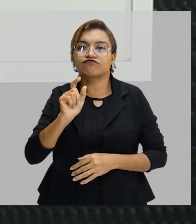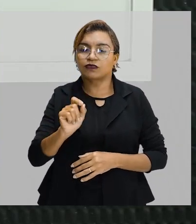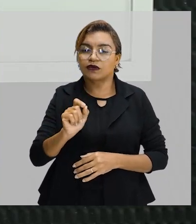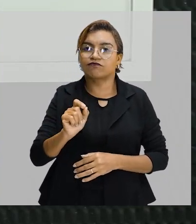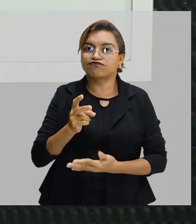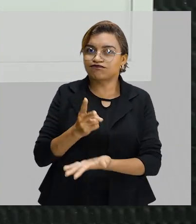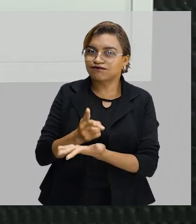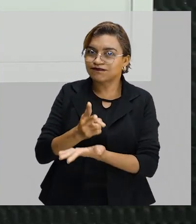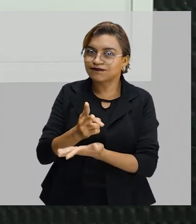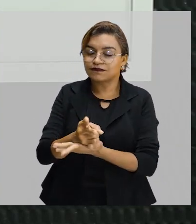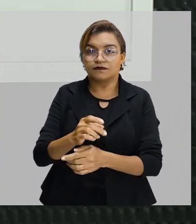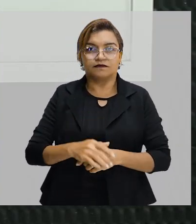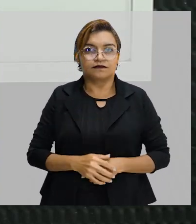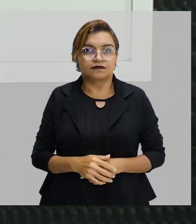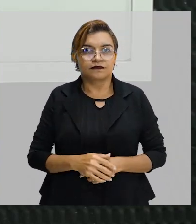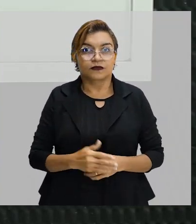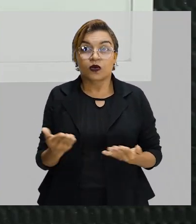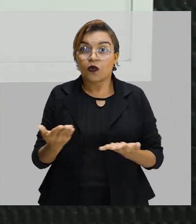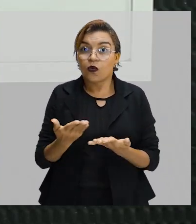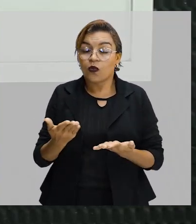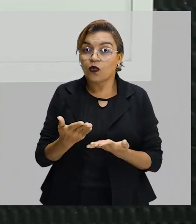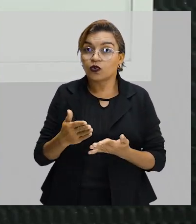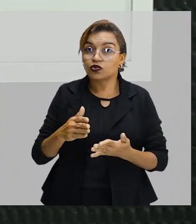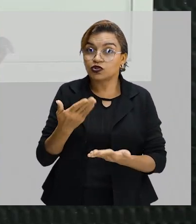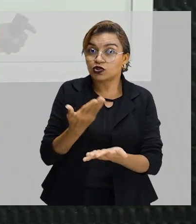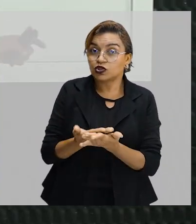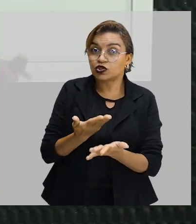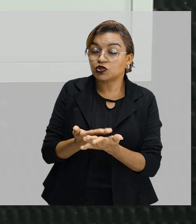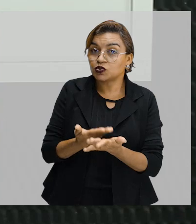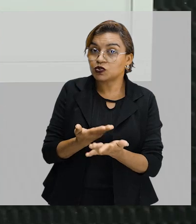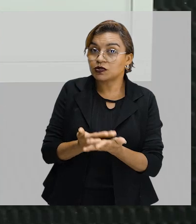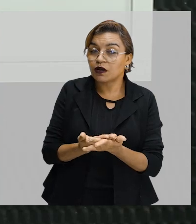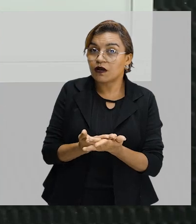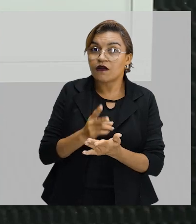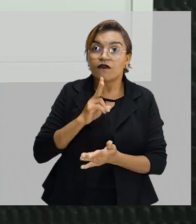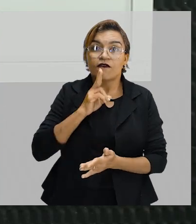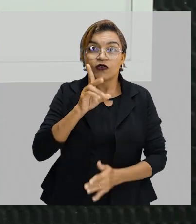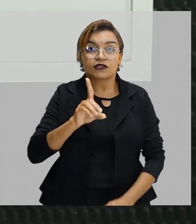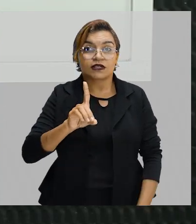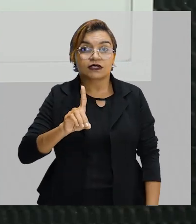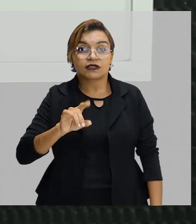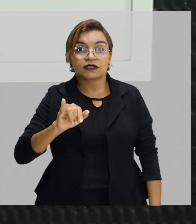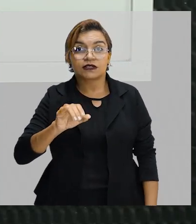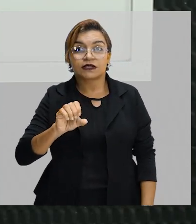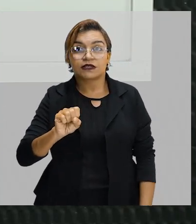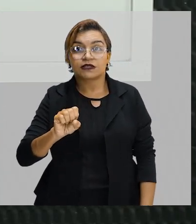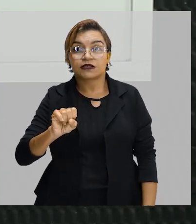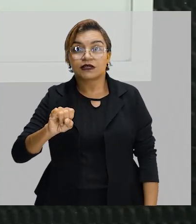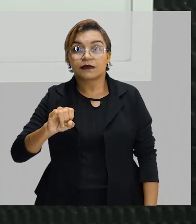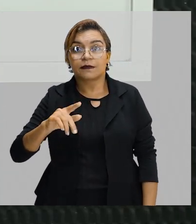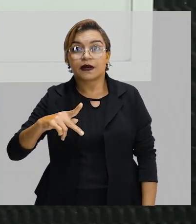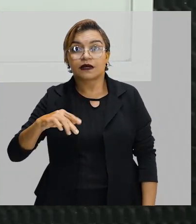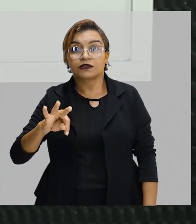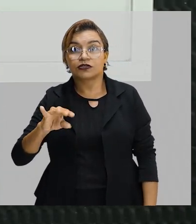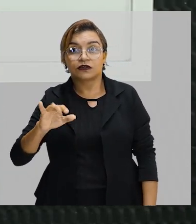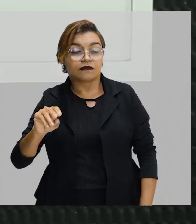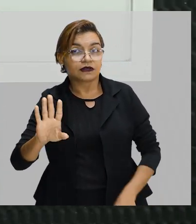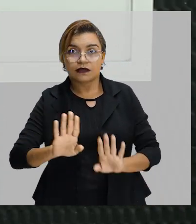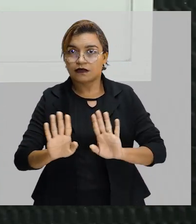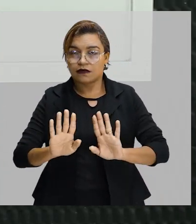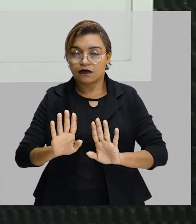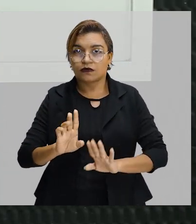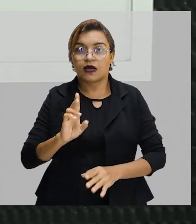conservativas. Então, nós não vamos trabalhar aqui com forças dissipativas, tá certo? Nós vamos trabalhar com